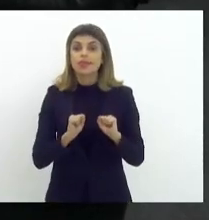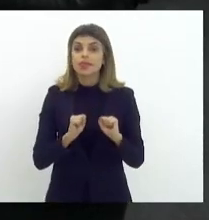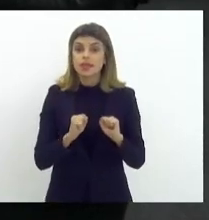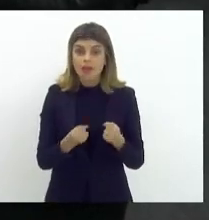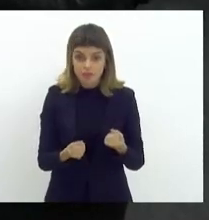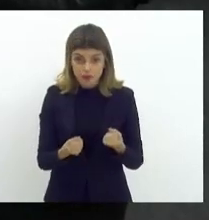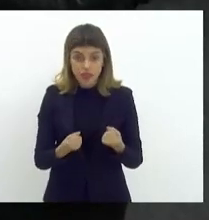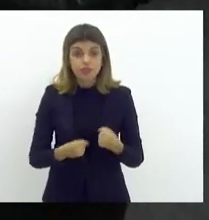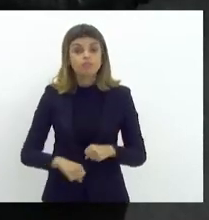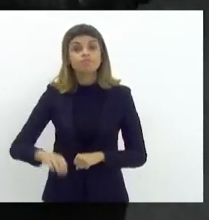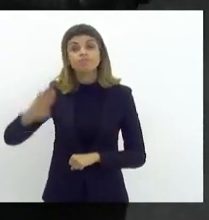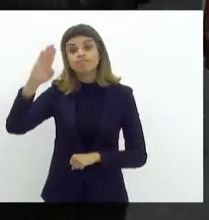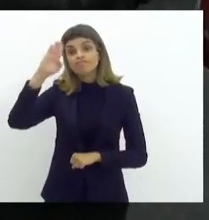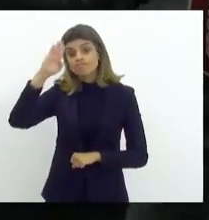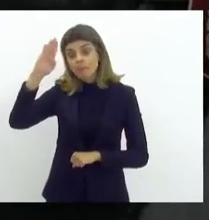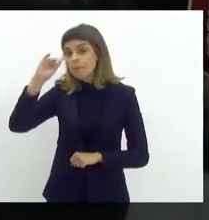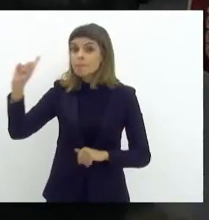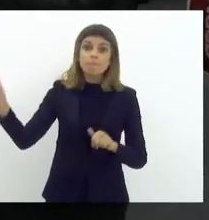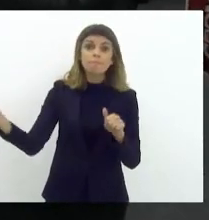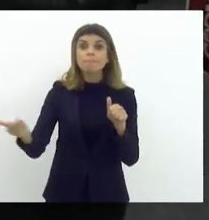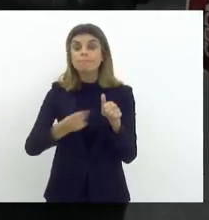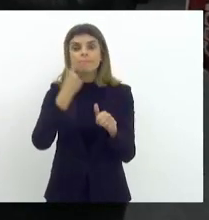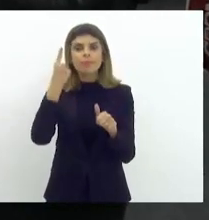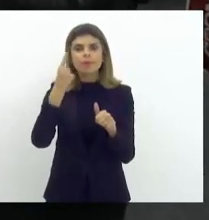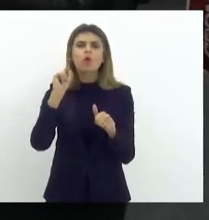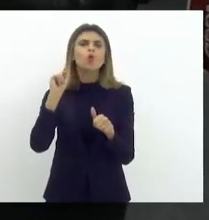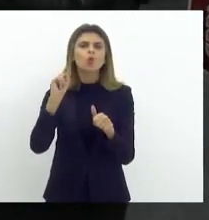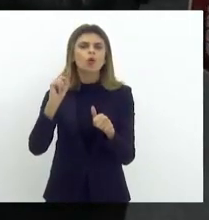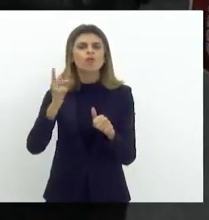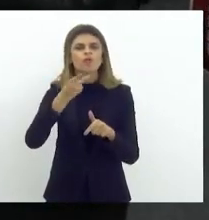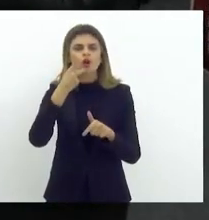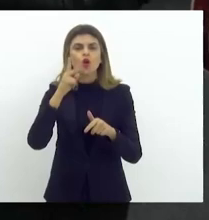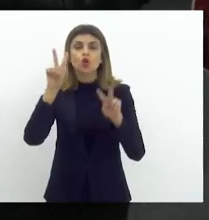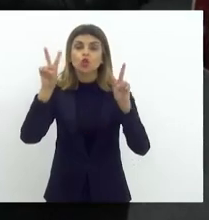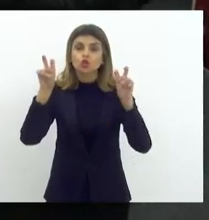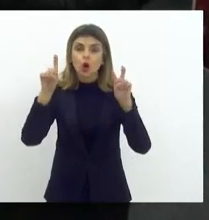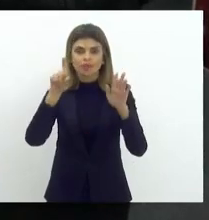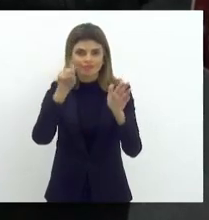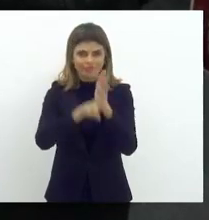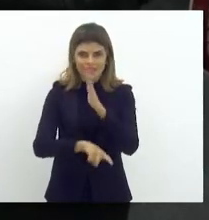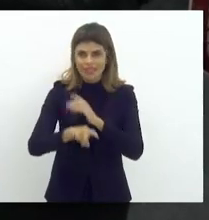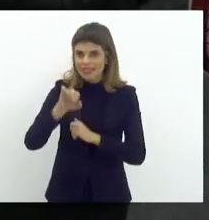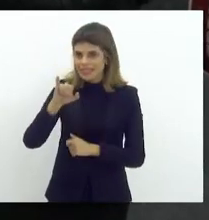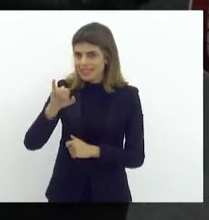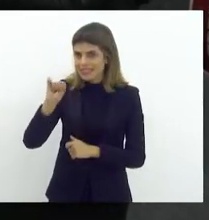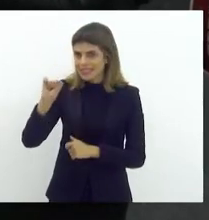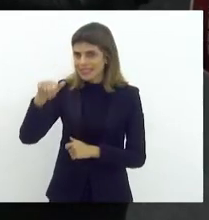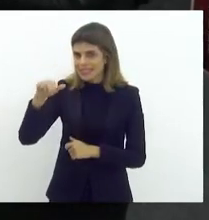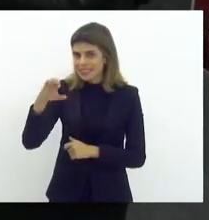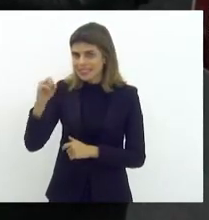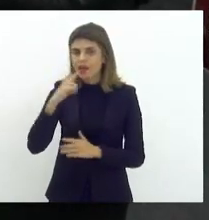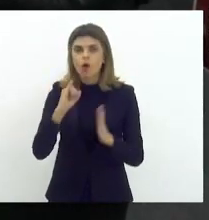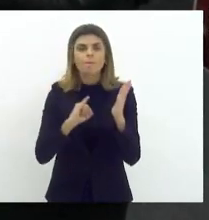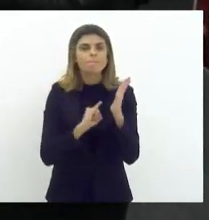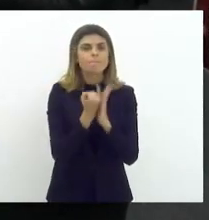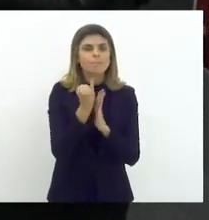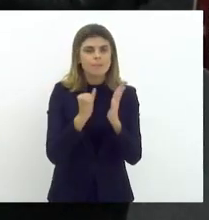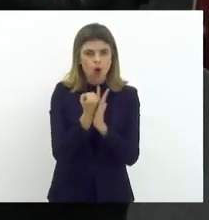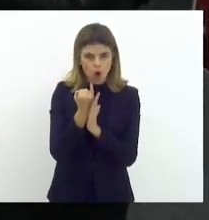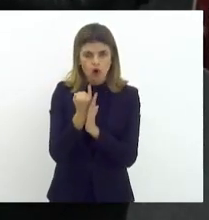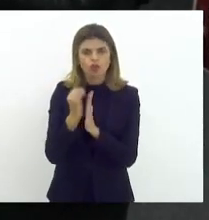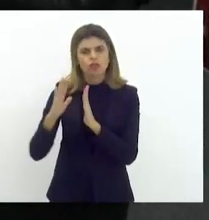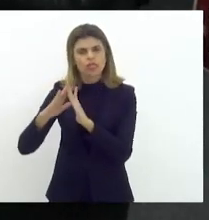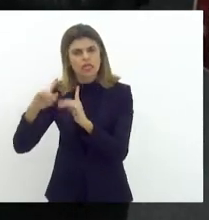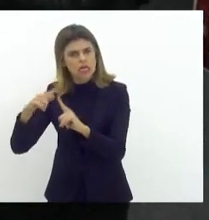isso que é fundamental e a primeira vez que se falou em isenção de impostos para a igreja para